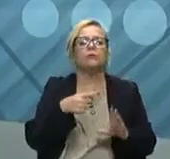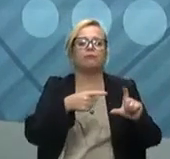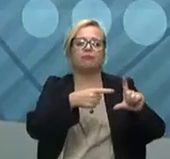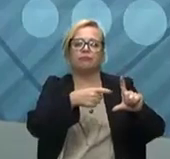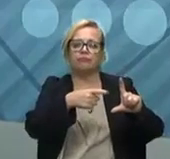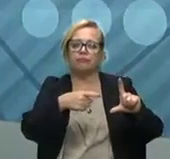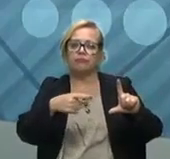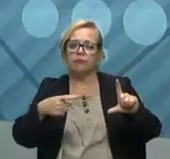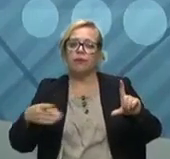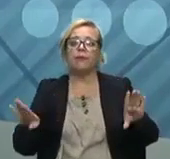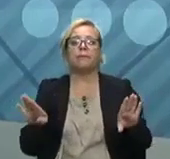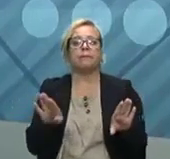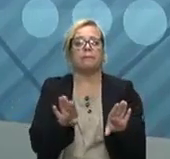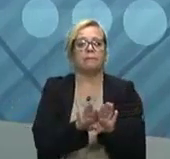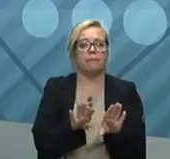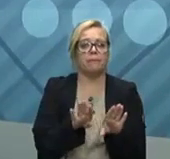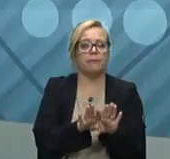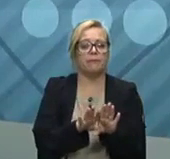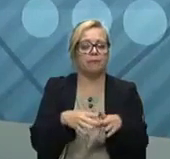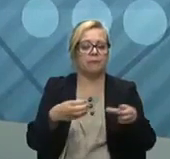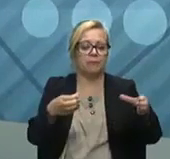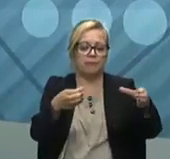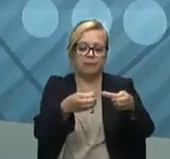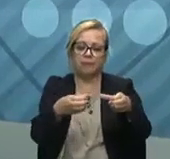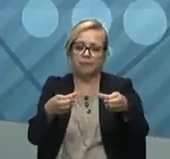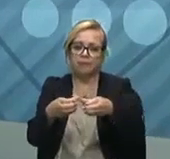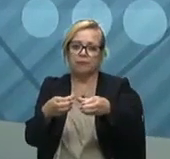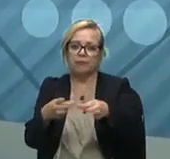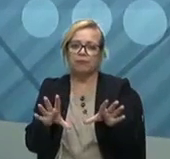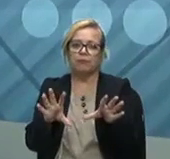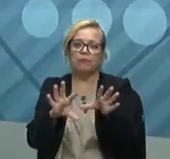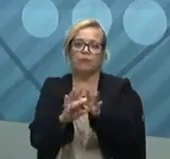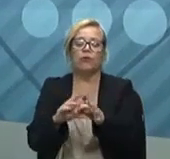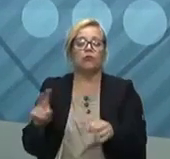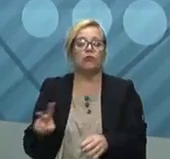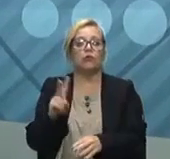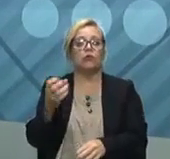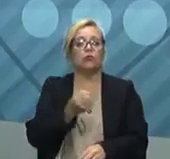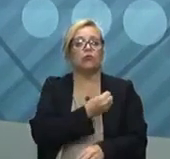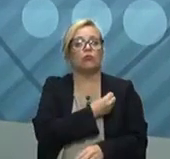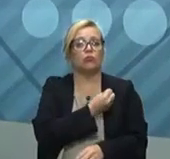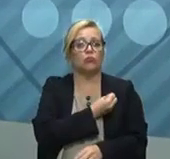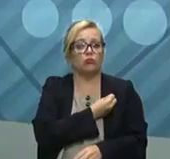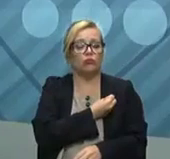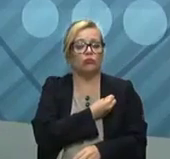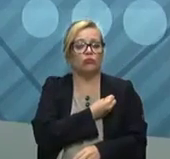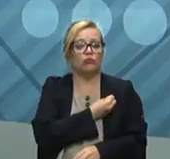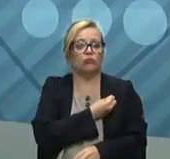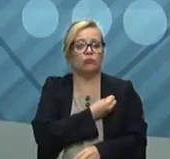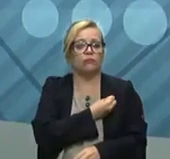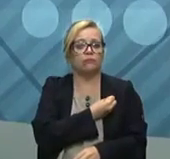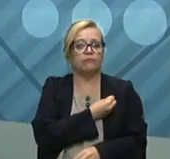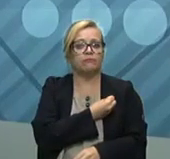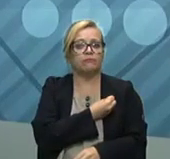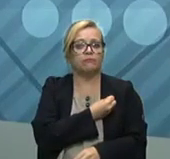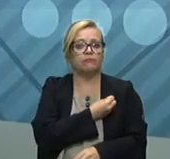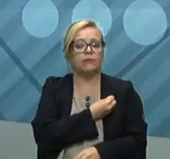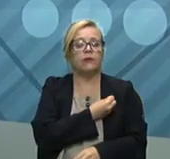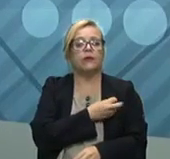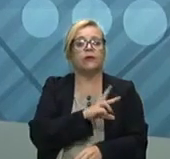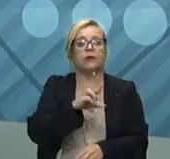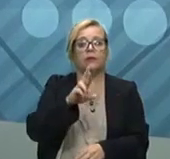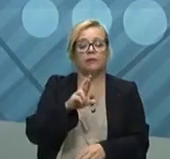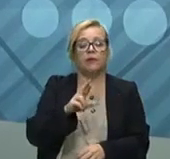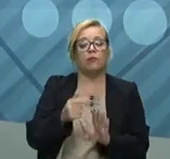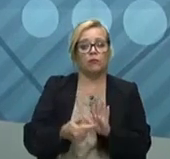nós podemos também classificar uma correlação a partir de um valor numérico, o coeficiente de correlação, que nós chamamos de R.